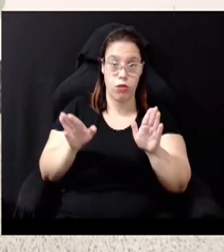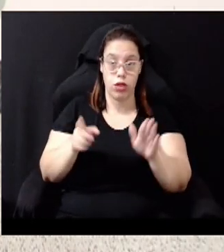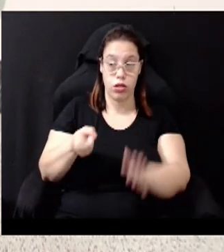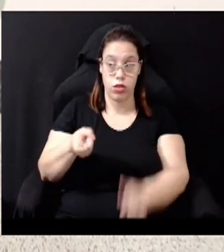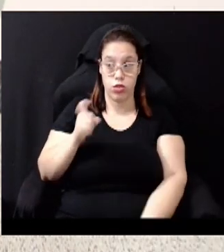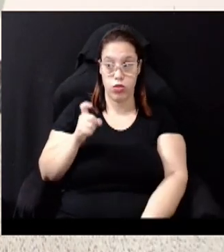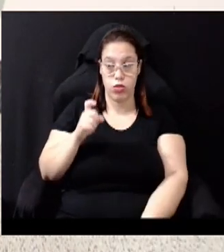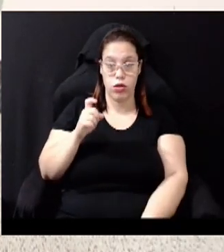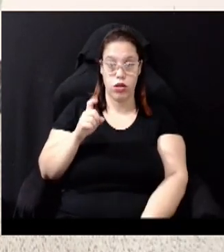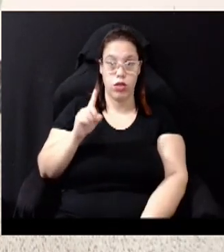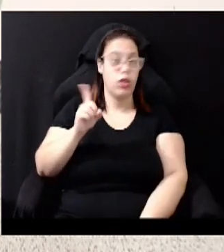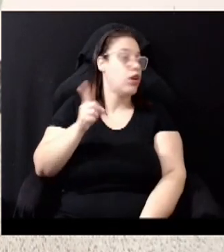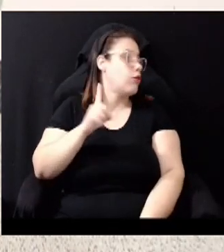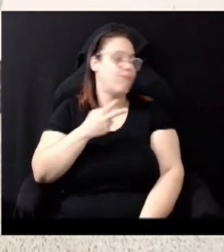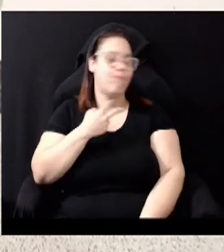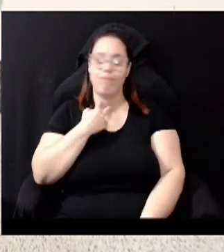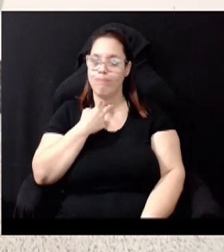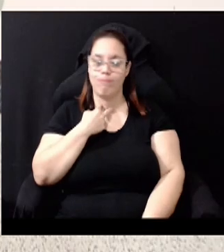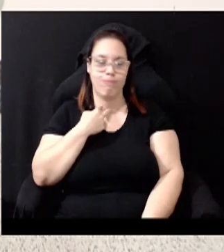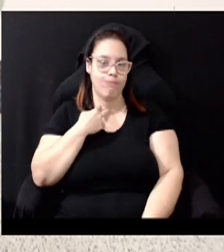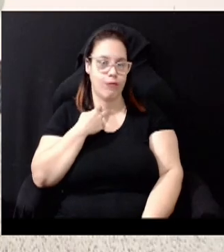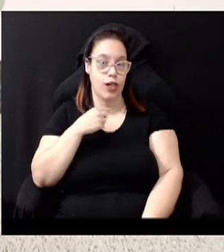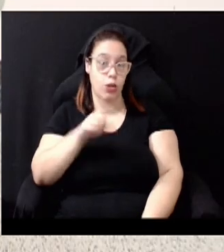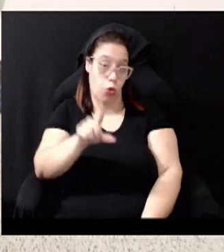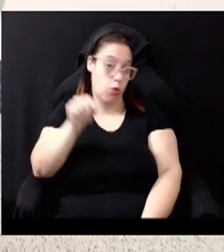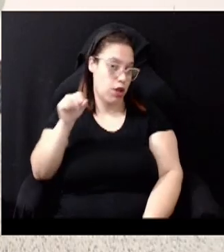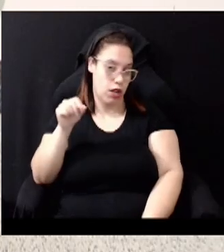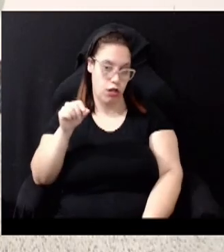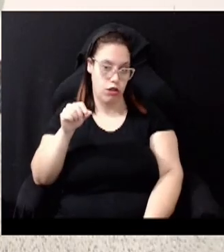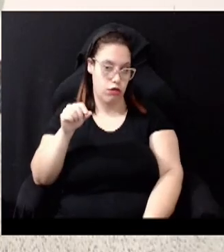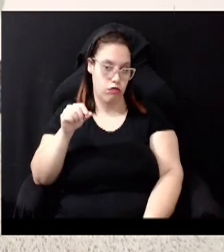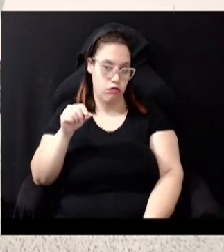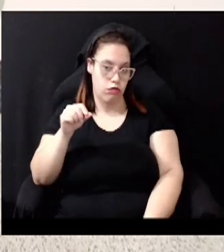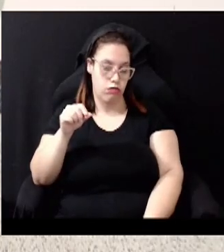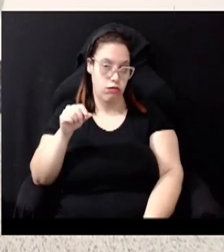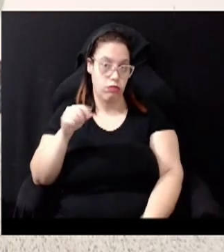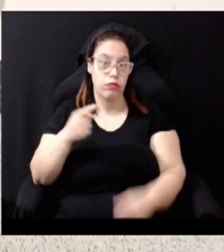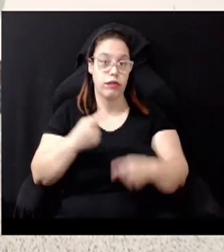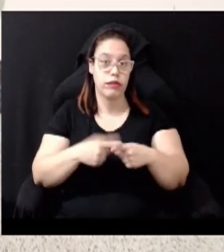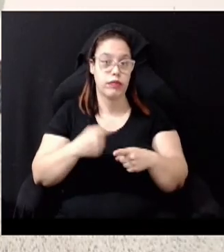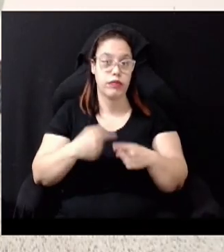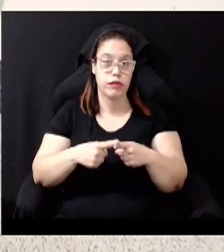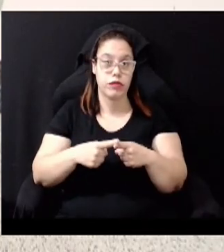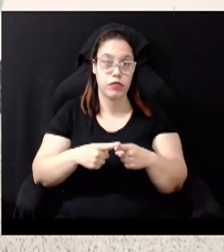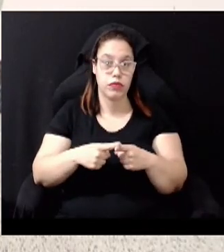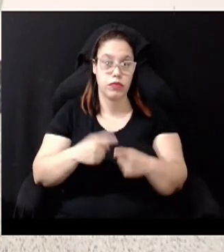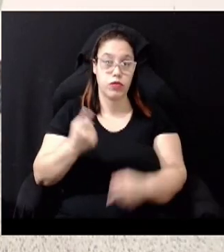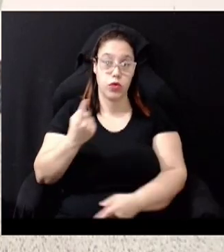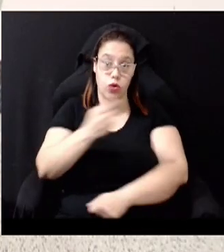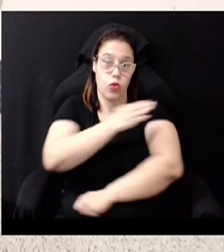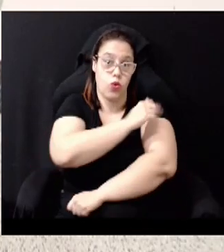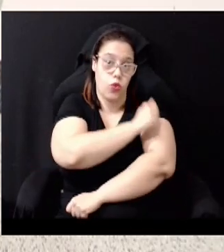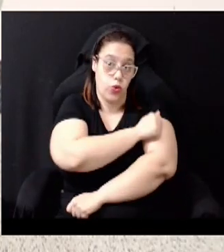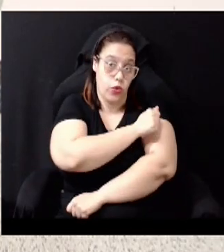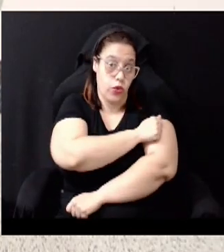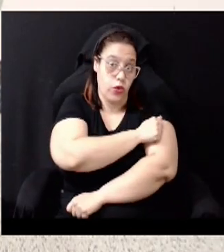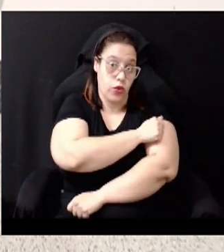tem como abrir uma exceção nesse sentido. Mesmo porque, quando um estudante entra no colégio,